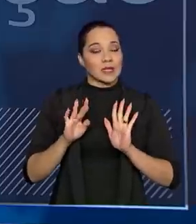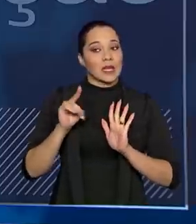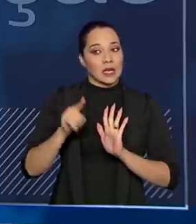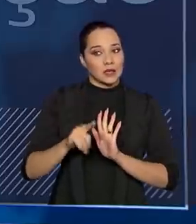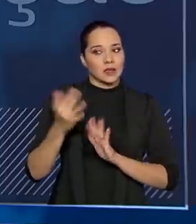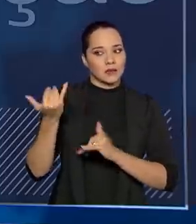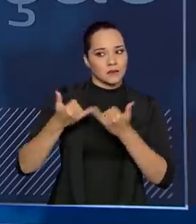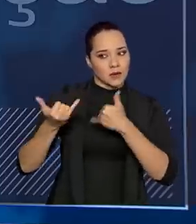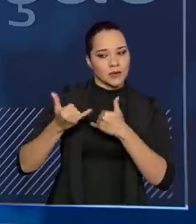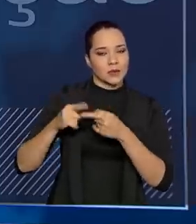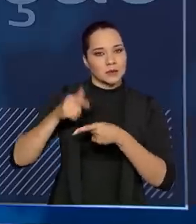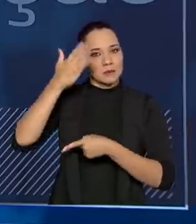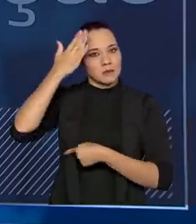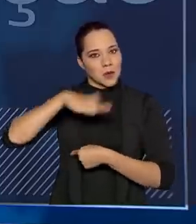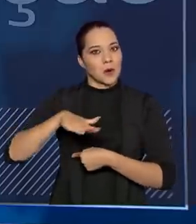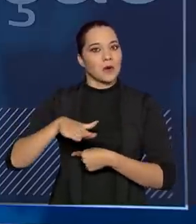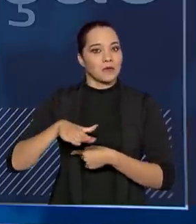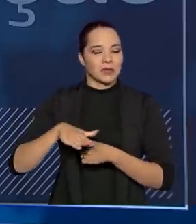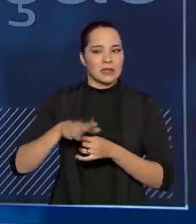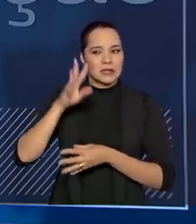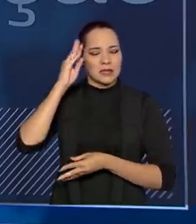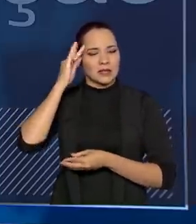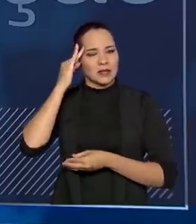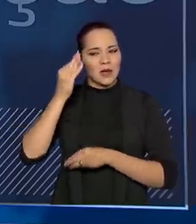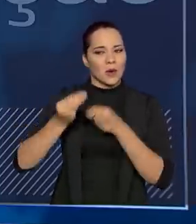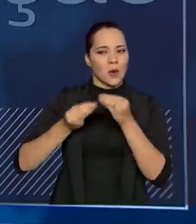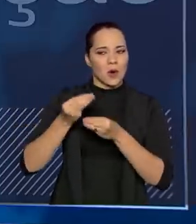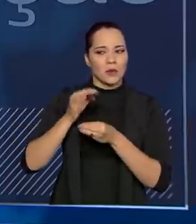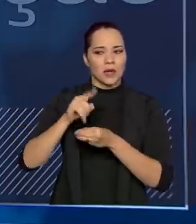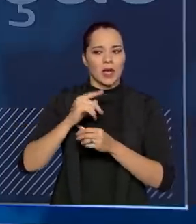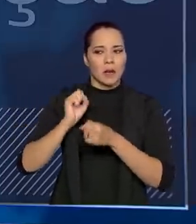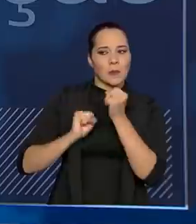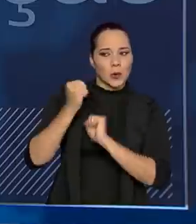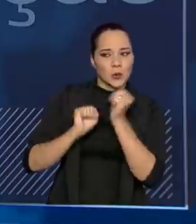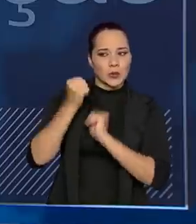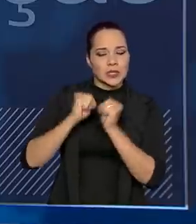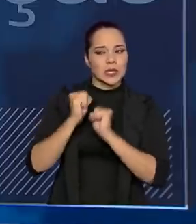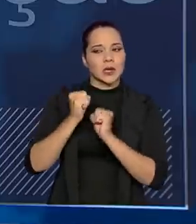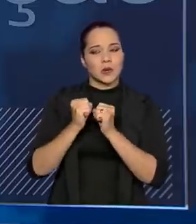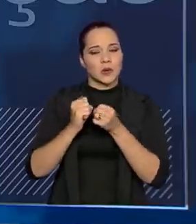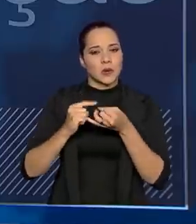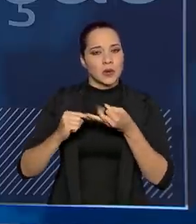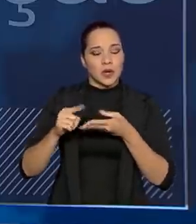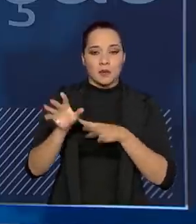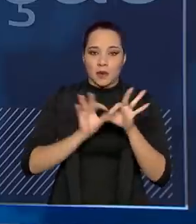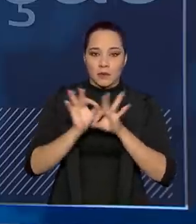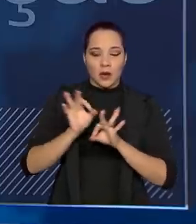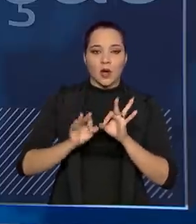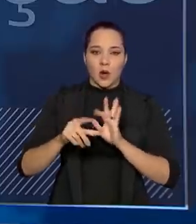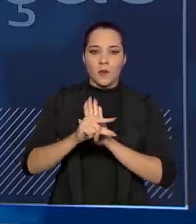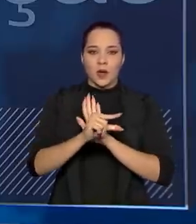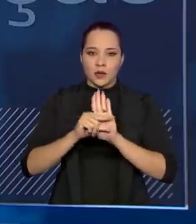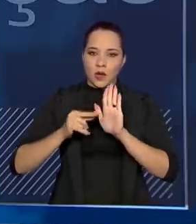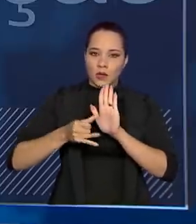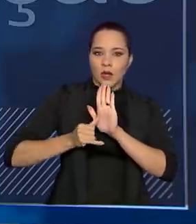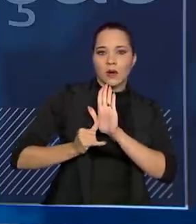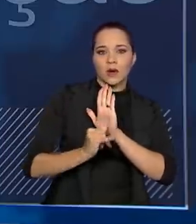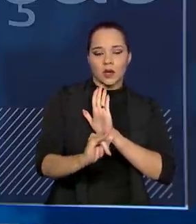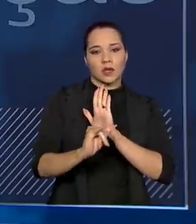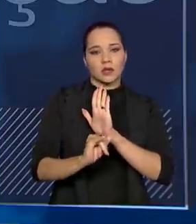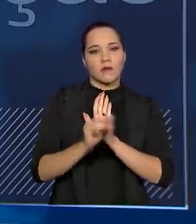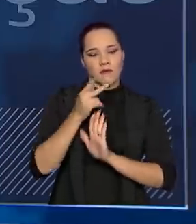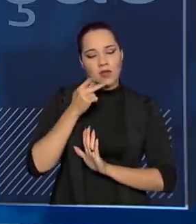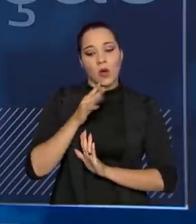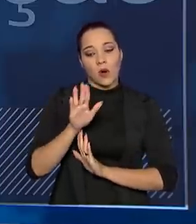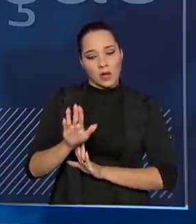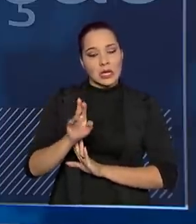em dados e evidências, né, e tentando entender como funcionava a cadeia produtiva, nós preparamos uma nota técnica orientativa para, olha,